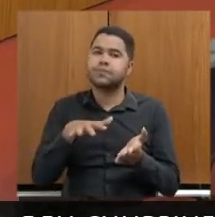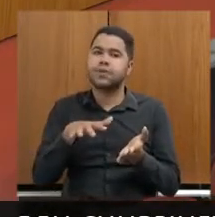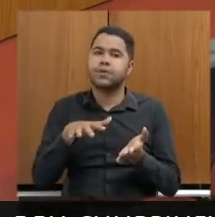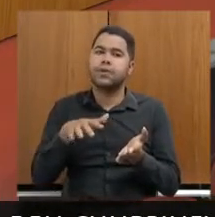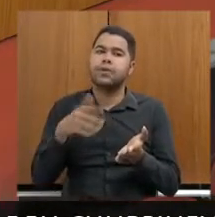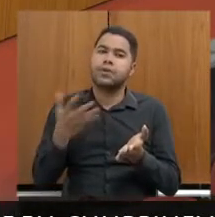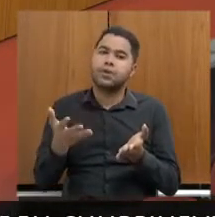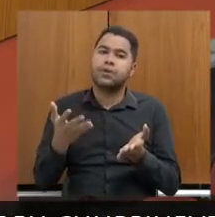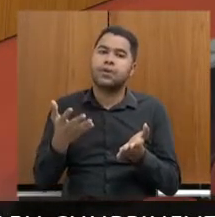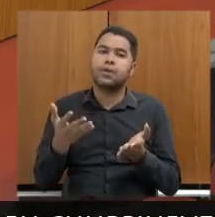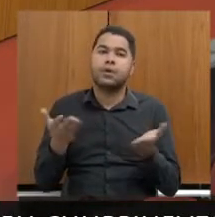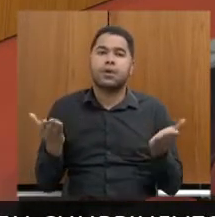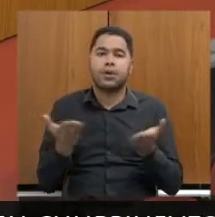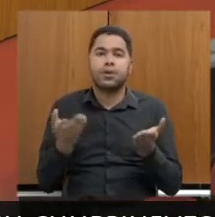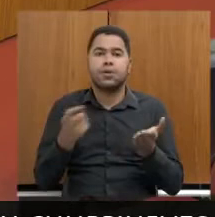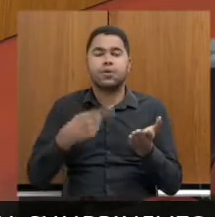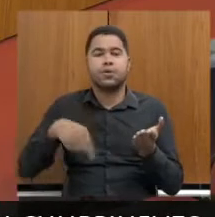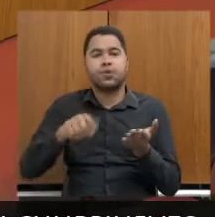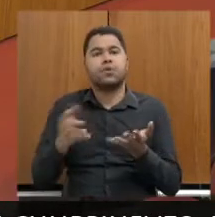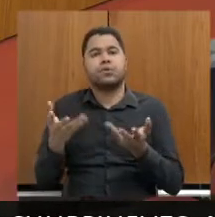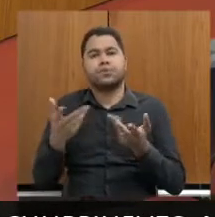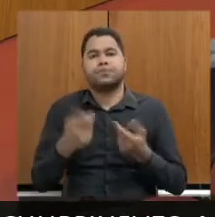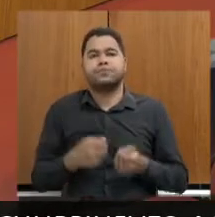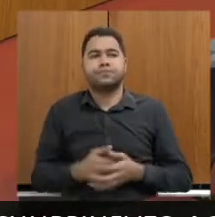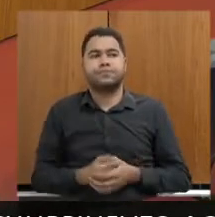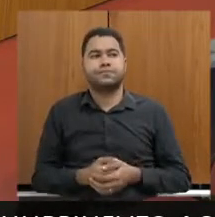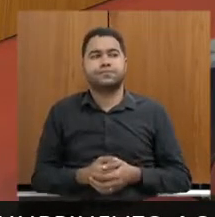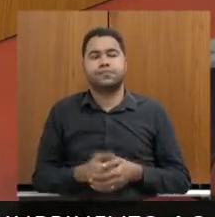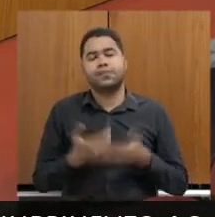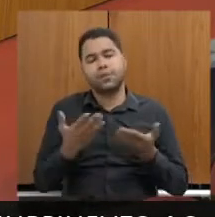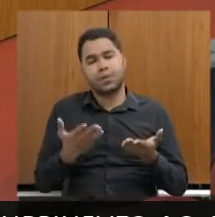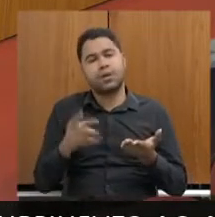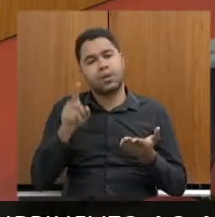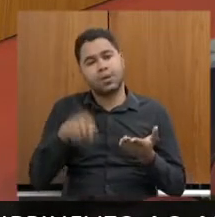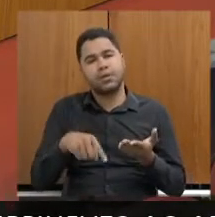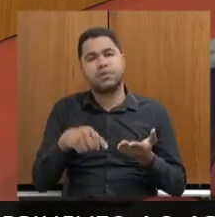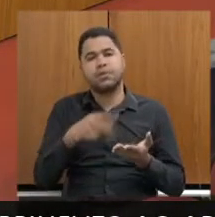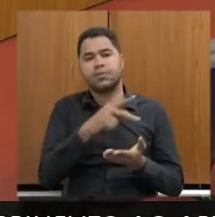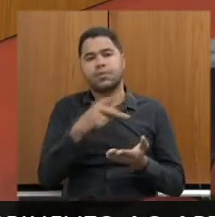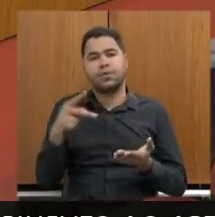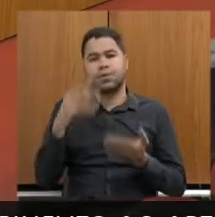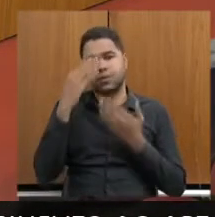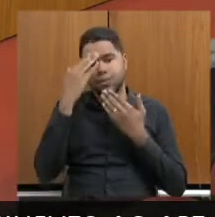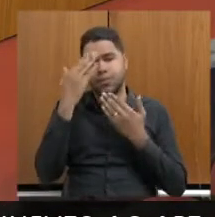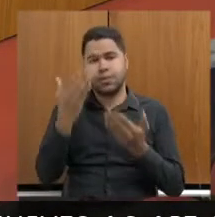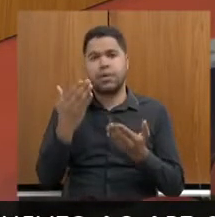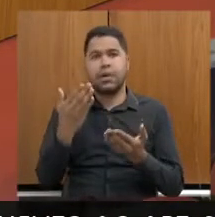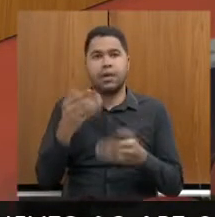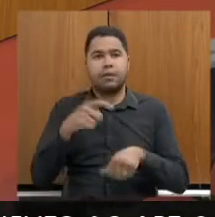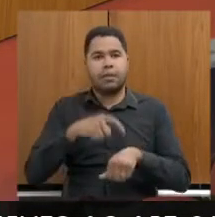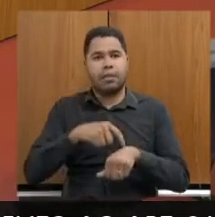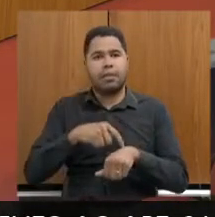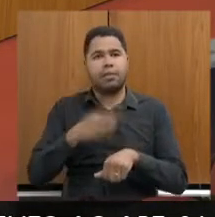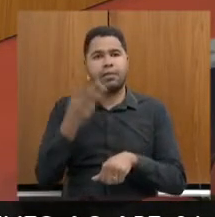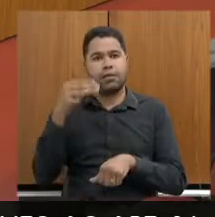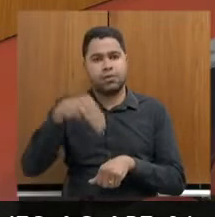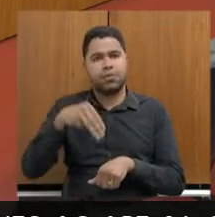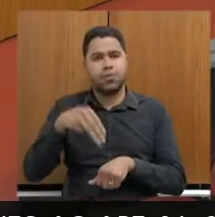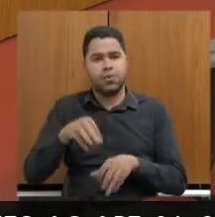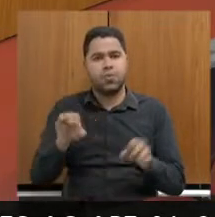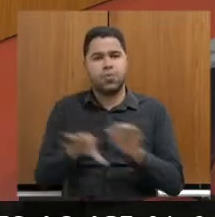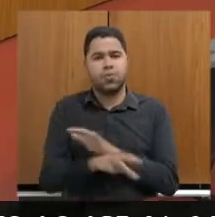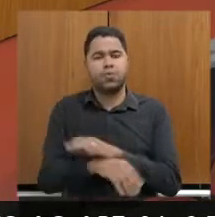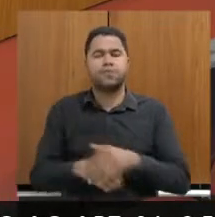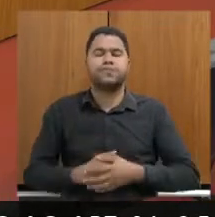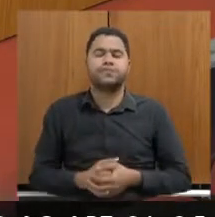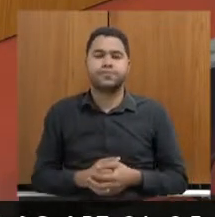fora da rede Samu e agora a gente está sendo atendido seria isso presidente Muito obrigado acho que gastei meus três minutos